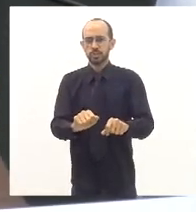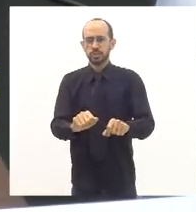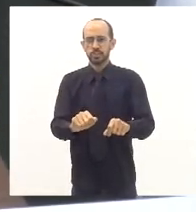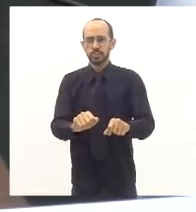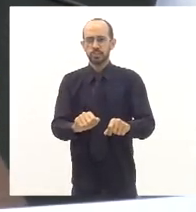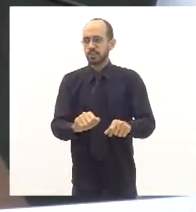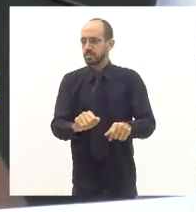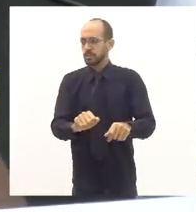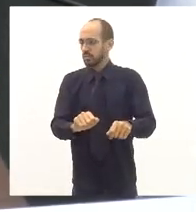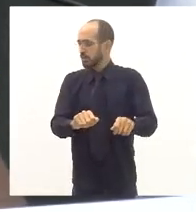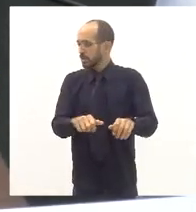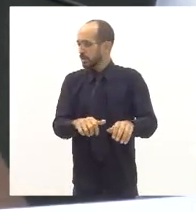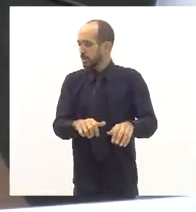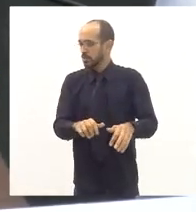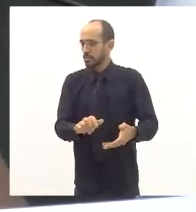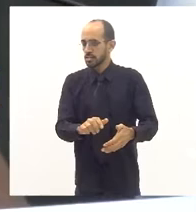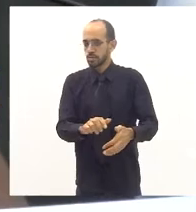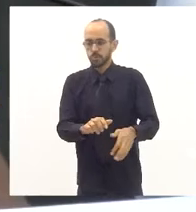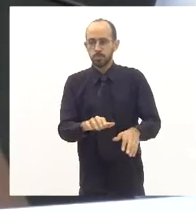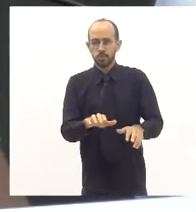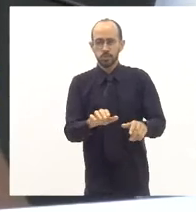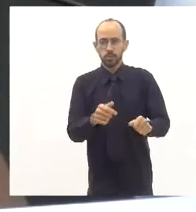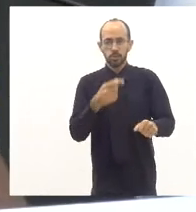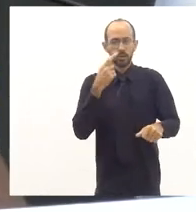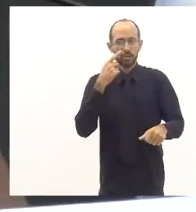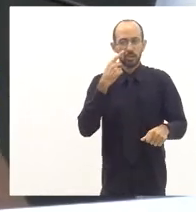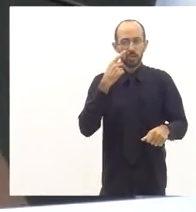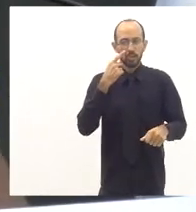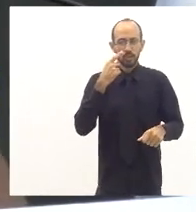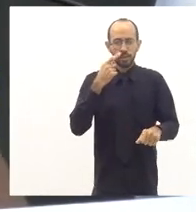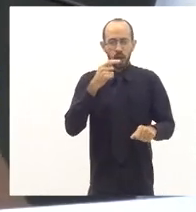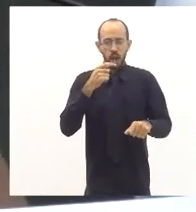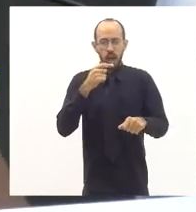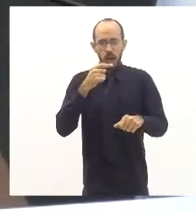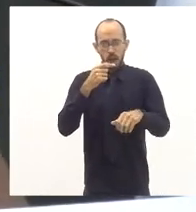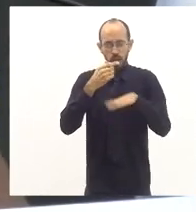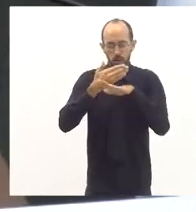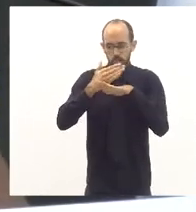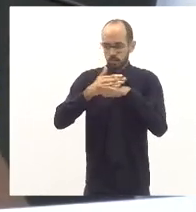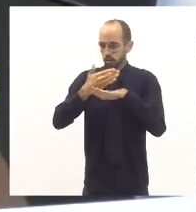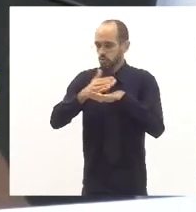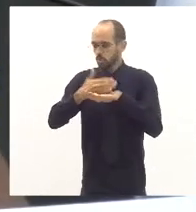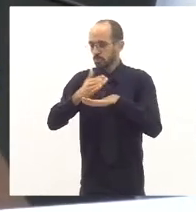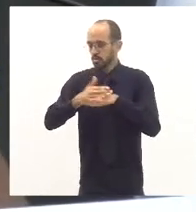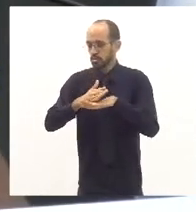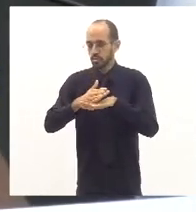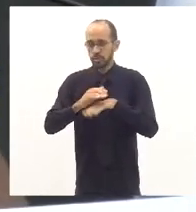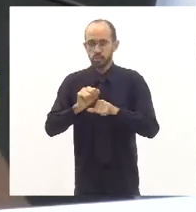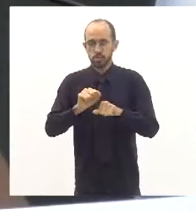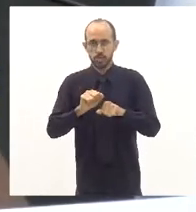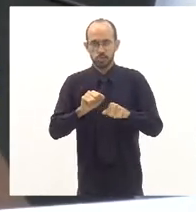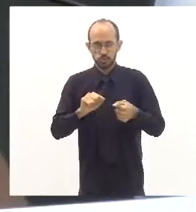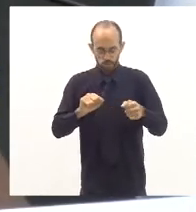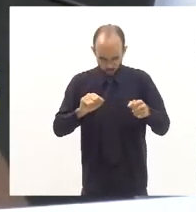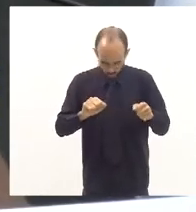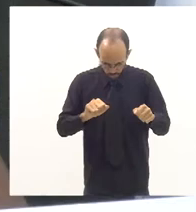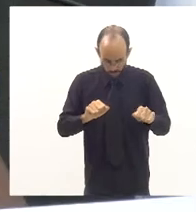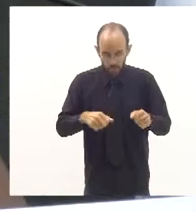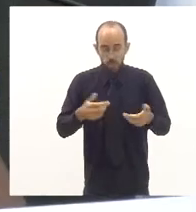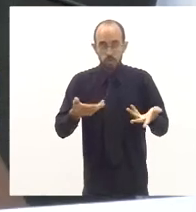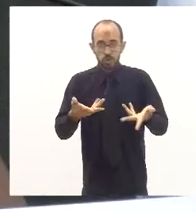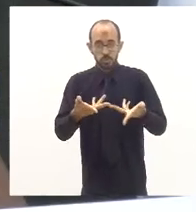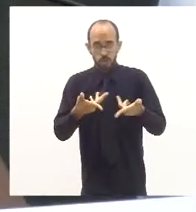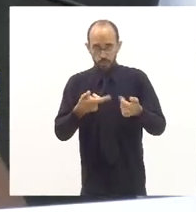nosso centro de formação a qualificação dos profissionais que se formam. Então, hoje, nós qualificamos os